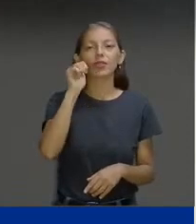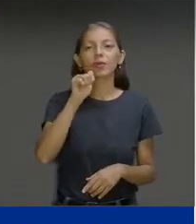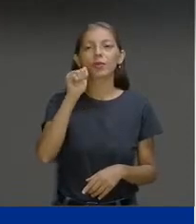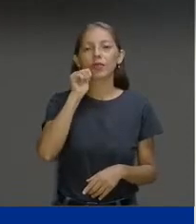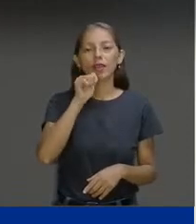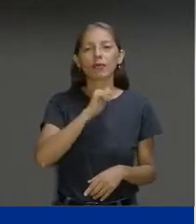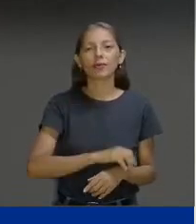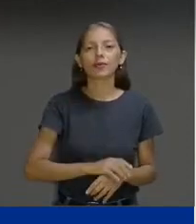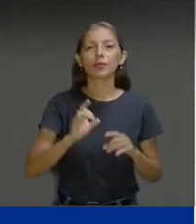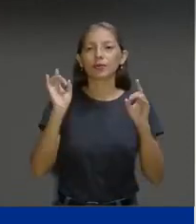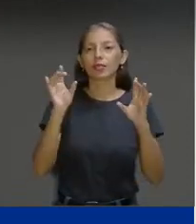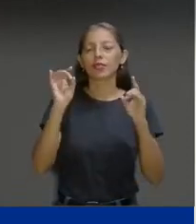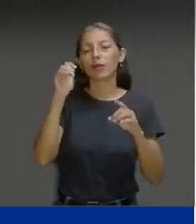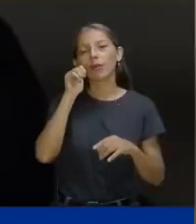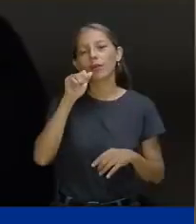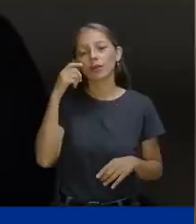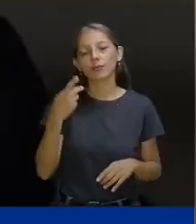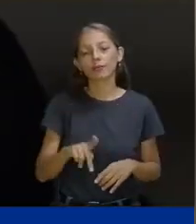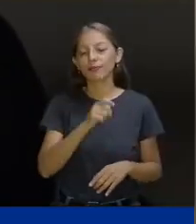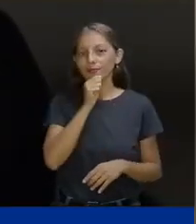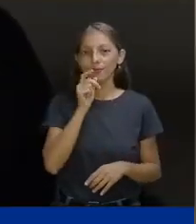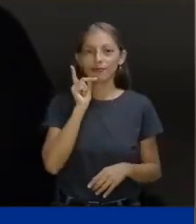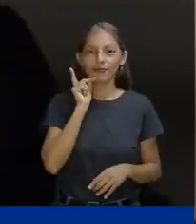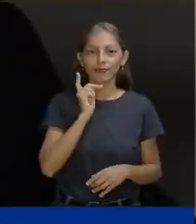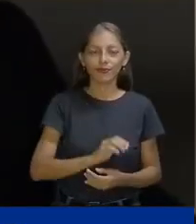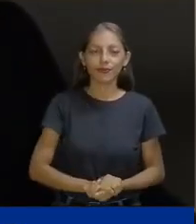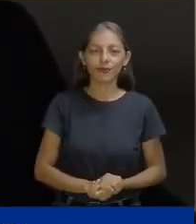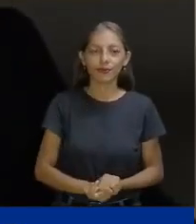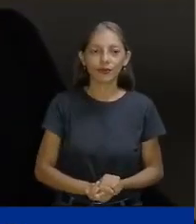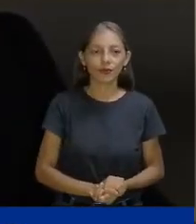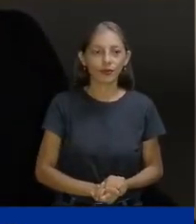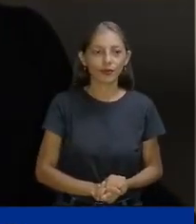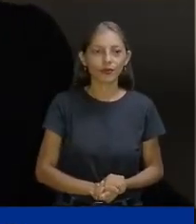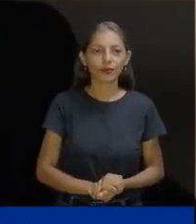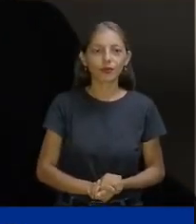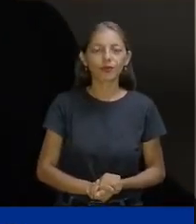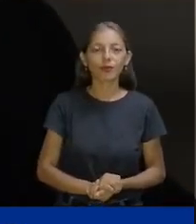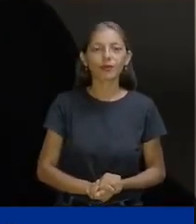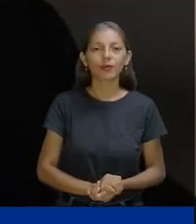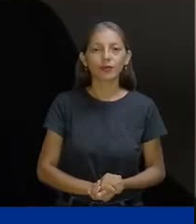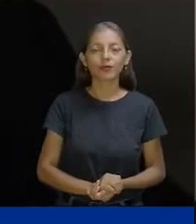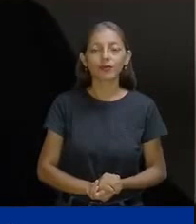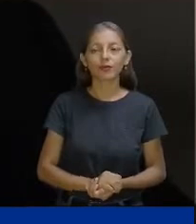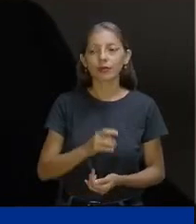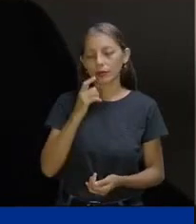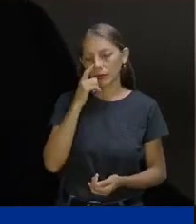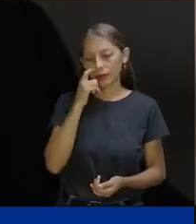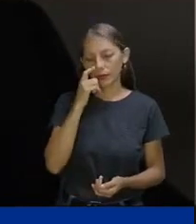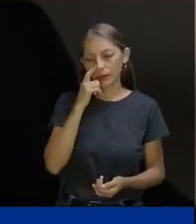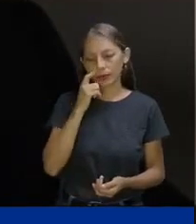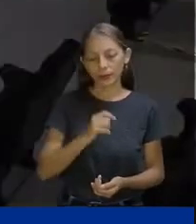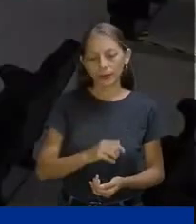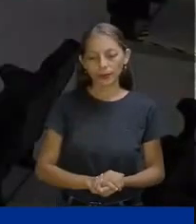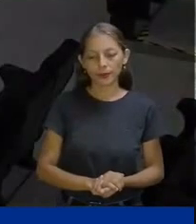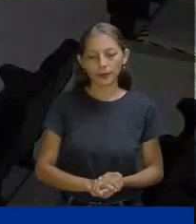as amapaenses. Perfeito, Carmo. Anselmo, você gostaria de se manifestar, Anselmo?